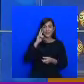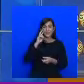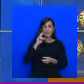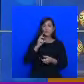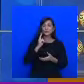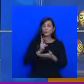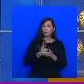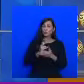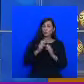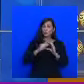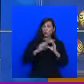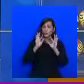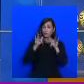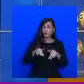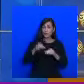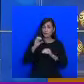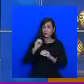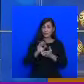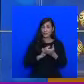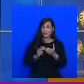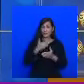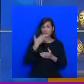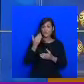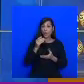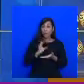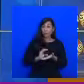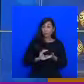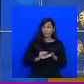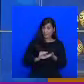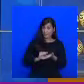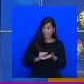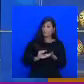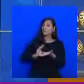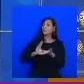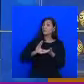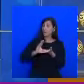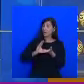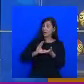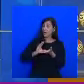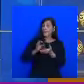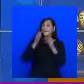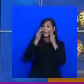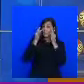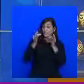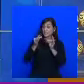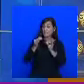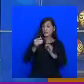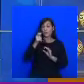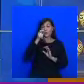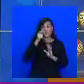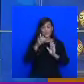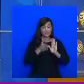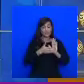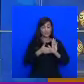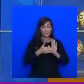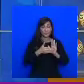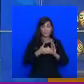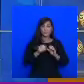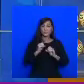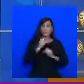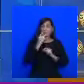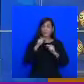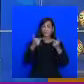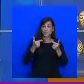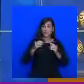Lembrando, todo concurso final zero da Loto Fácil conta com um prêmio ainda maior. Fique atenta, atento, aposte e boa sorte. Bola marrom,